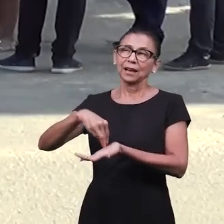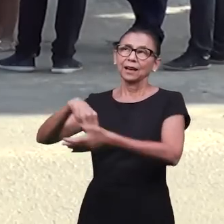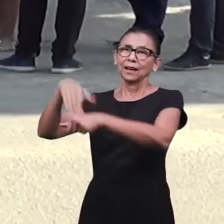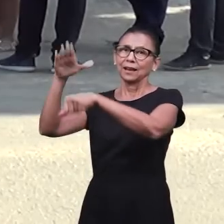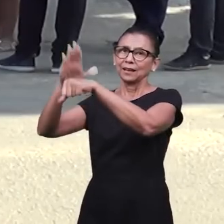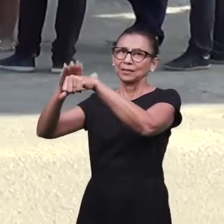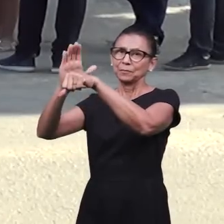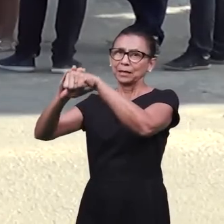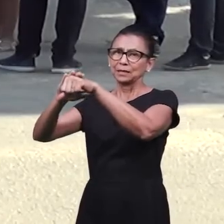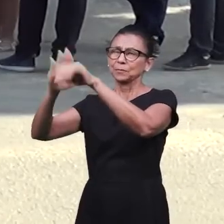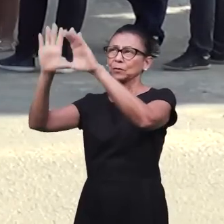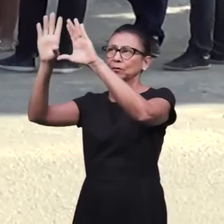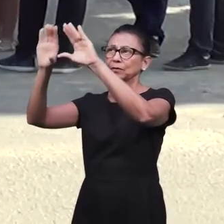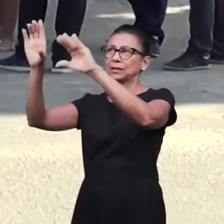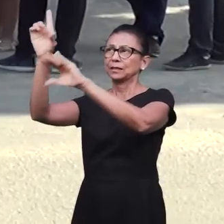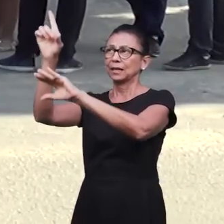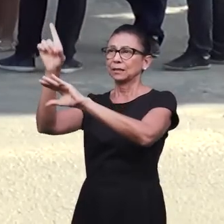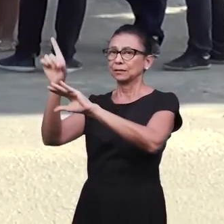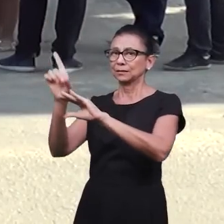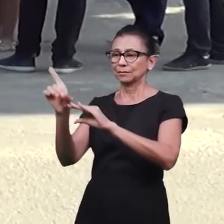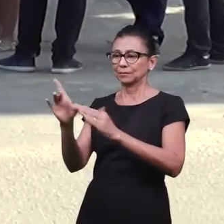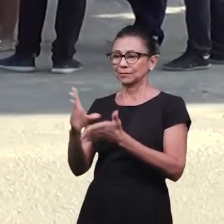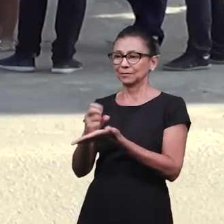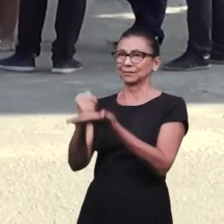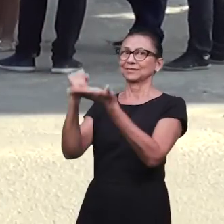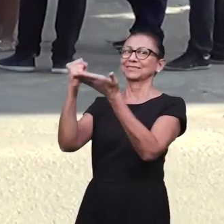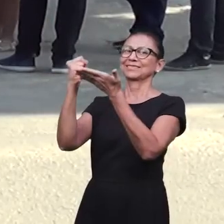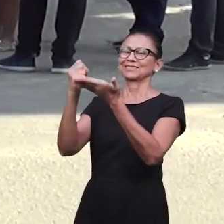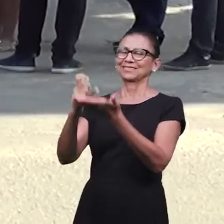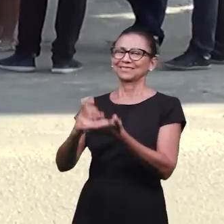Maranata! Ele mesmo virá nos